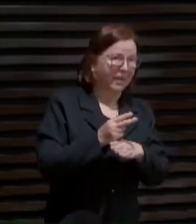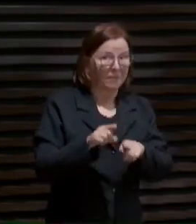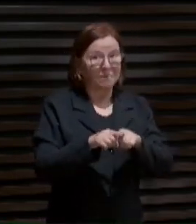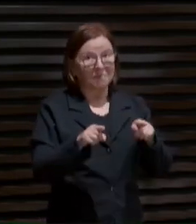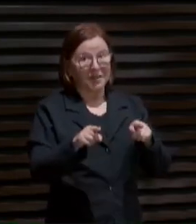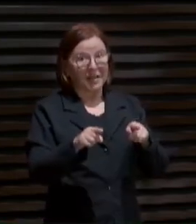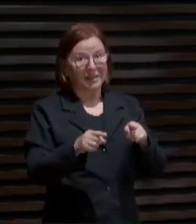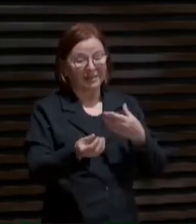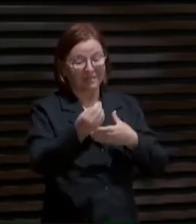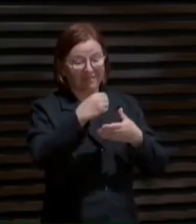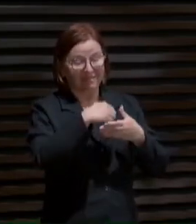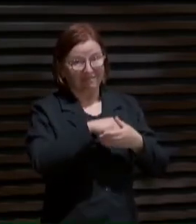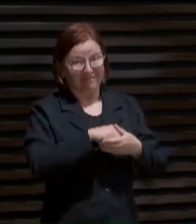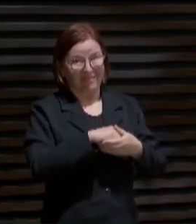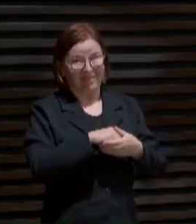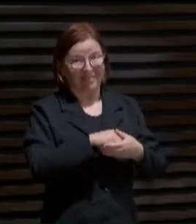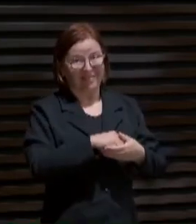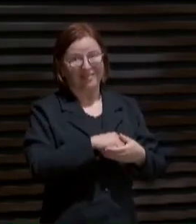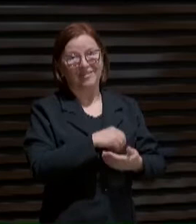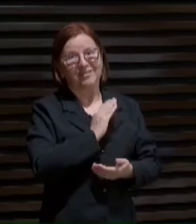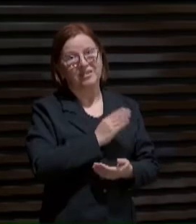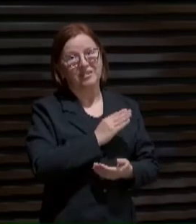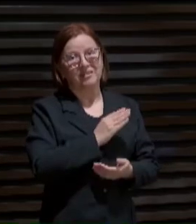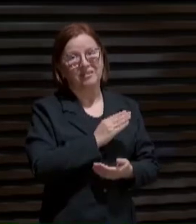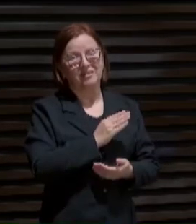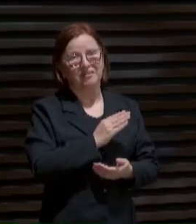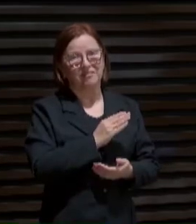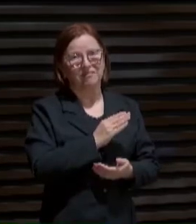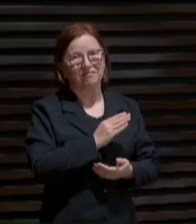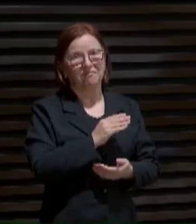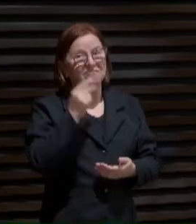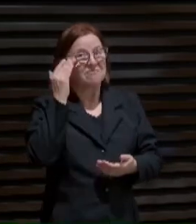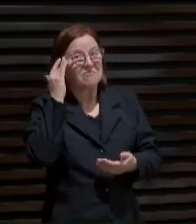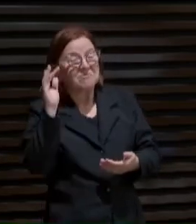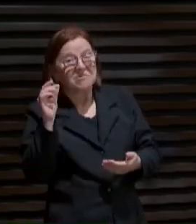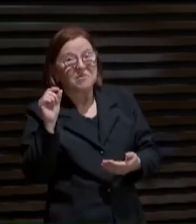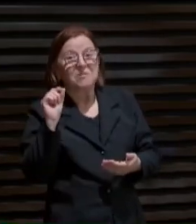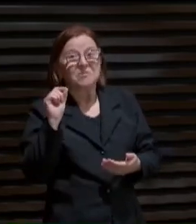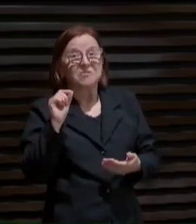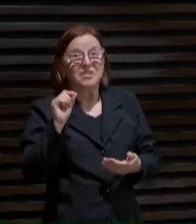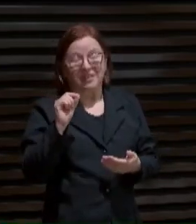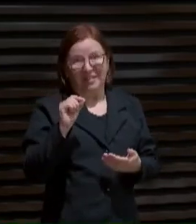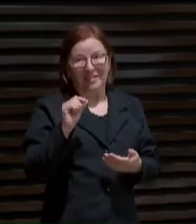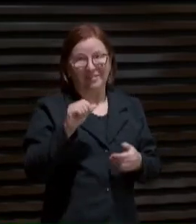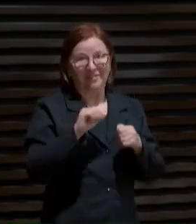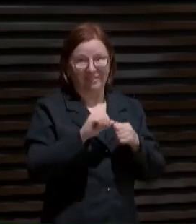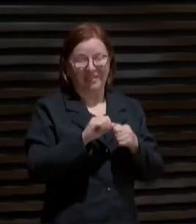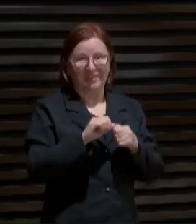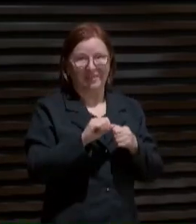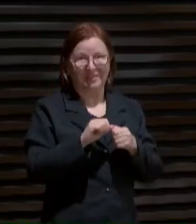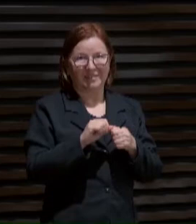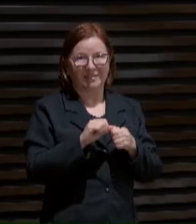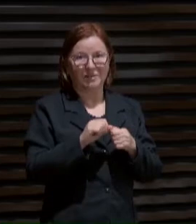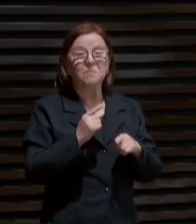a um questionamento muito grande de onde eu vim o que que eu devo fazer para onde eu vou esse é o questionamento